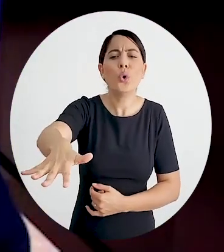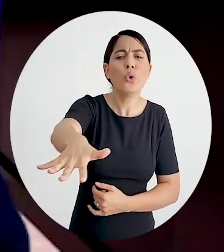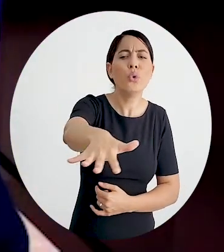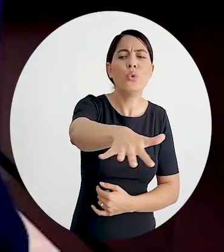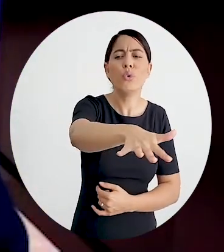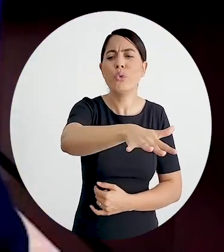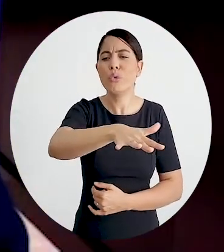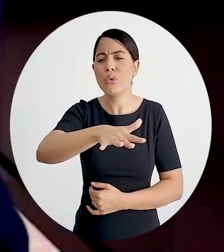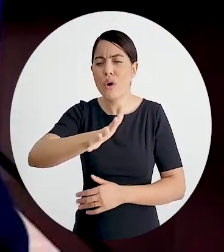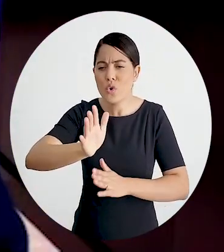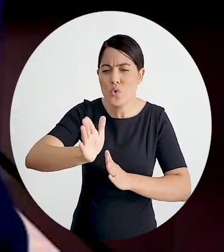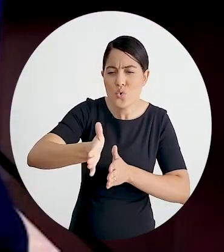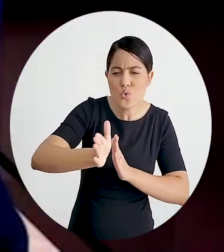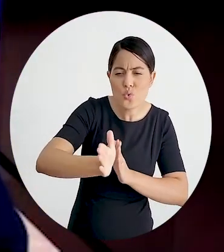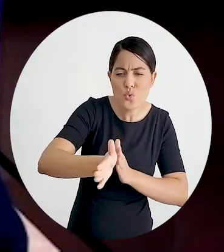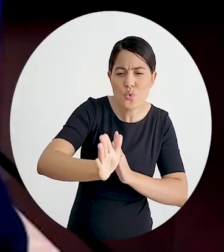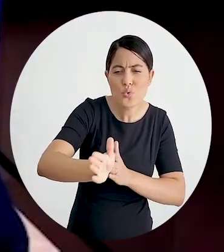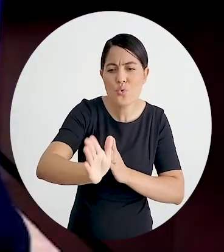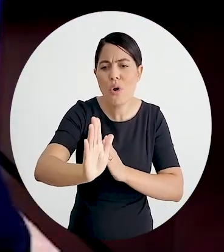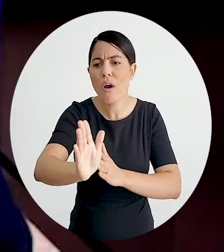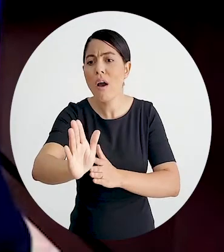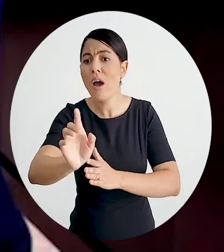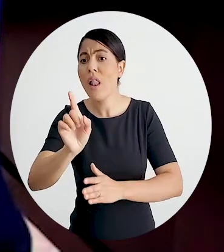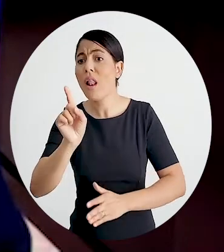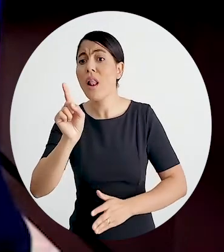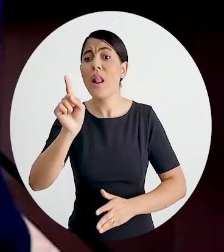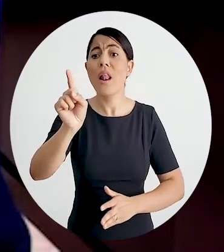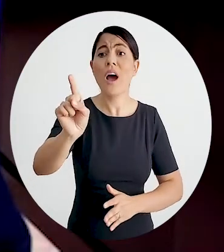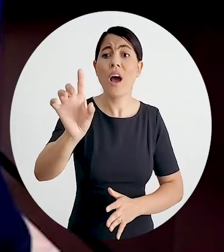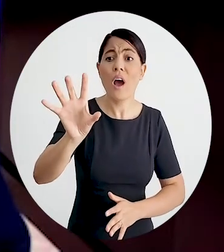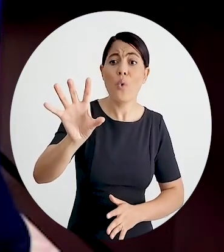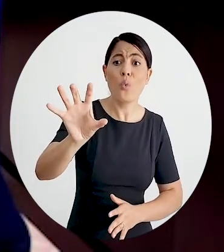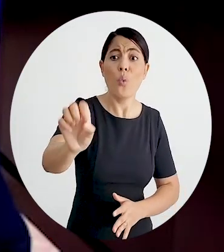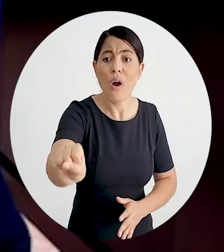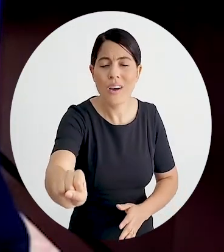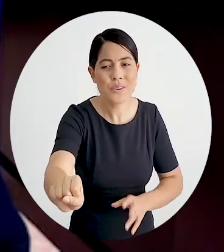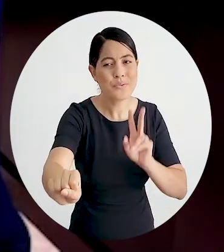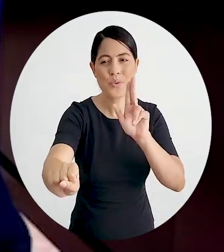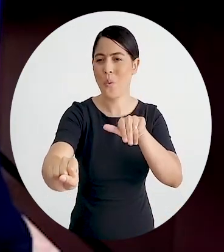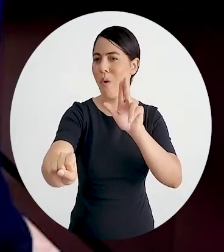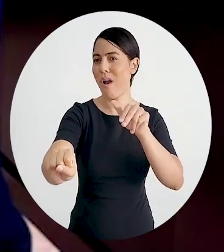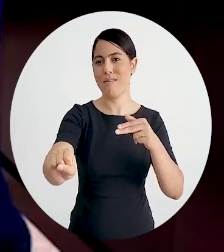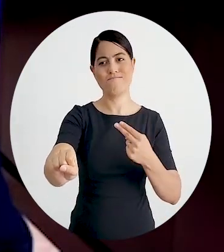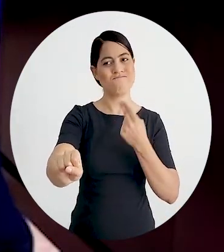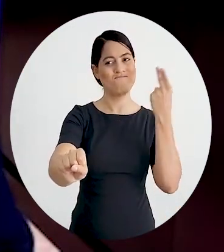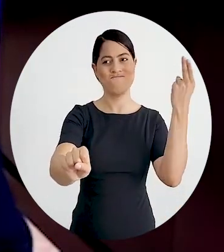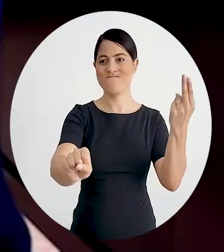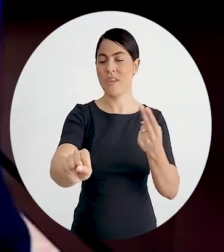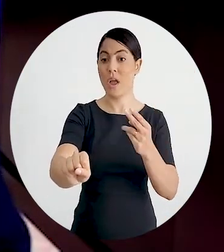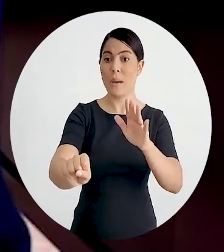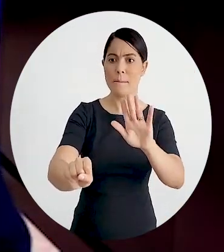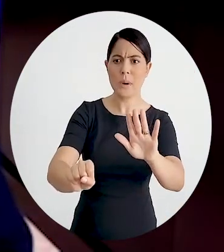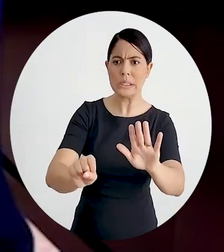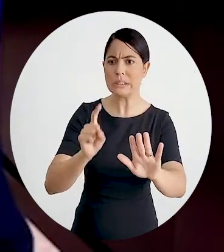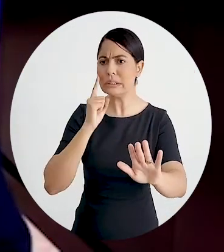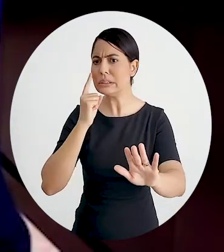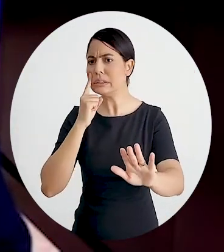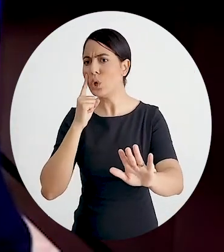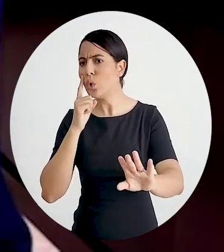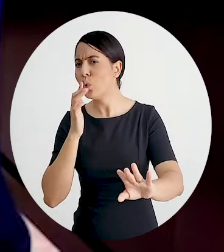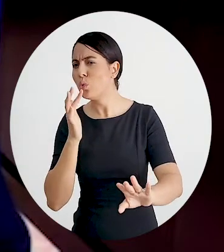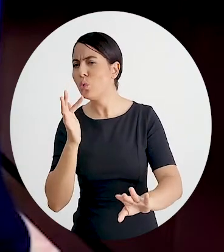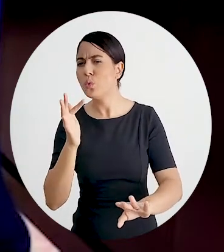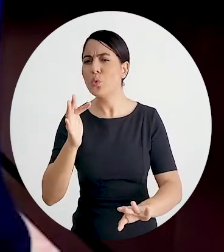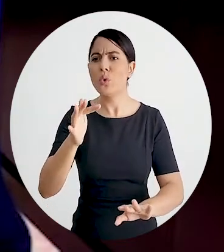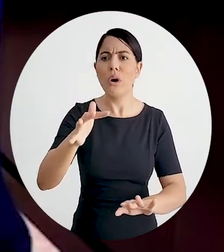você andar sempre em direção a ele, você nunca vai alcançá-lo. Sempre o horizonte ficará adiante,